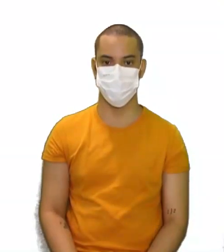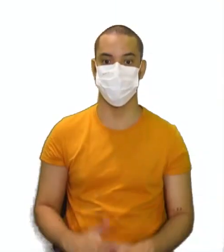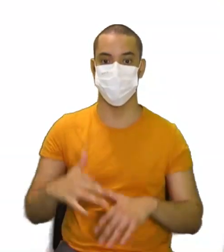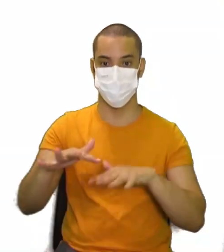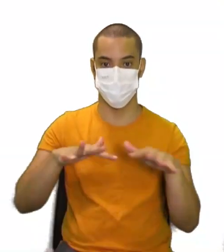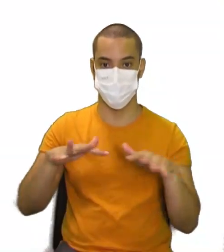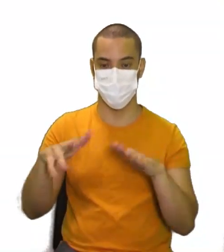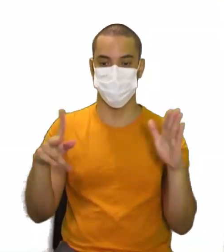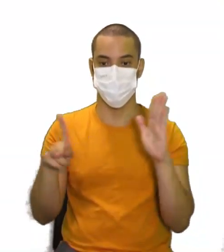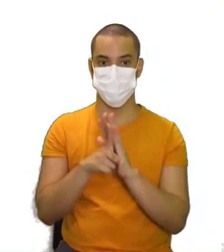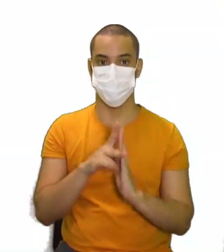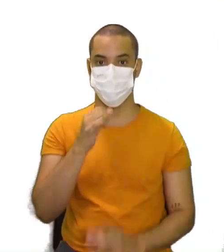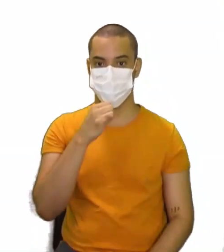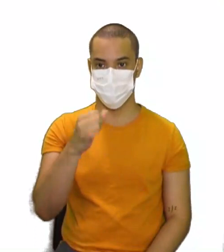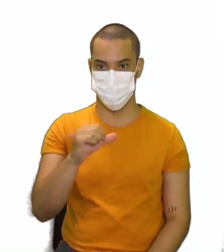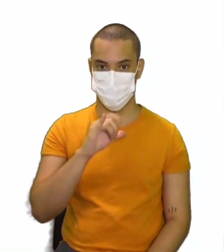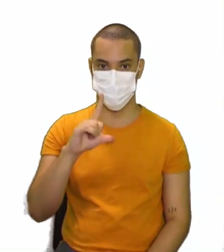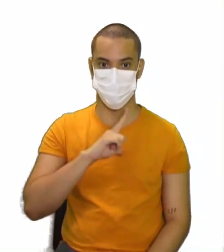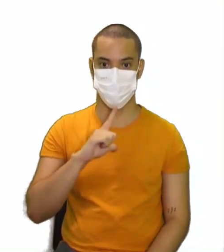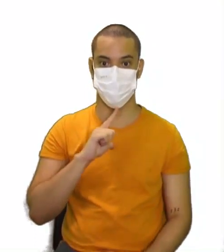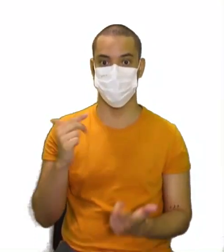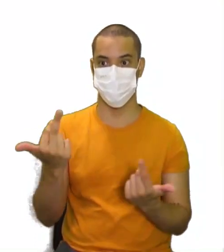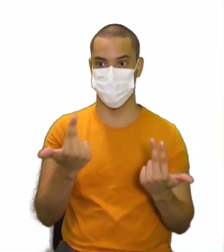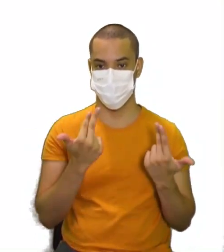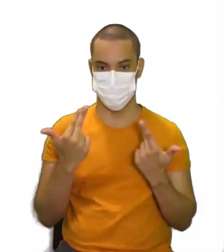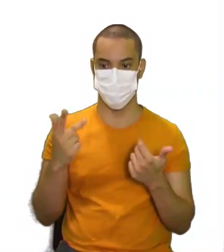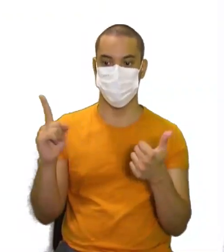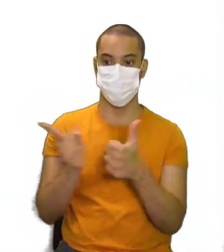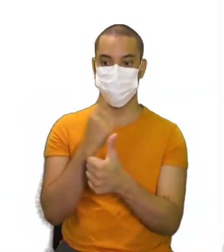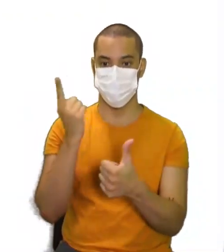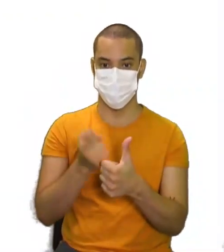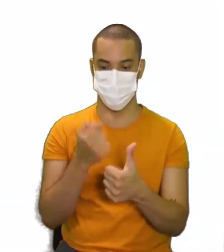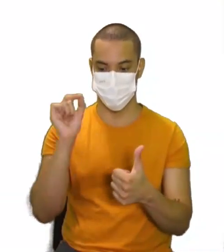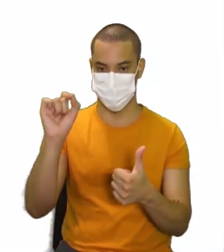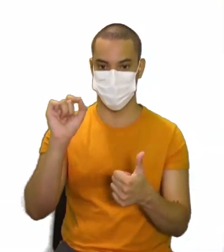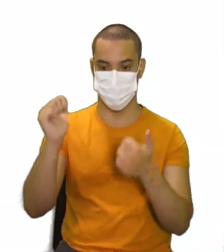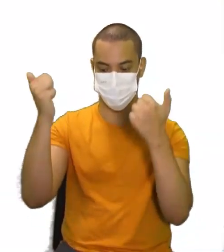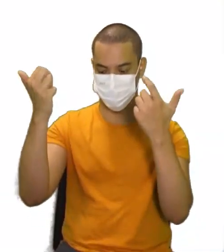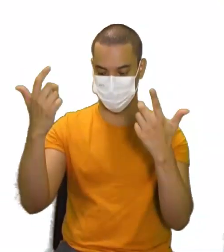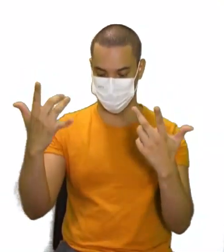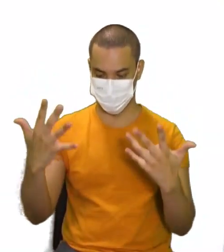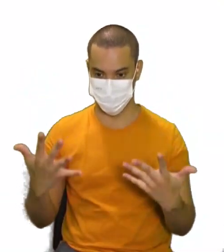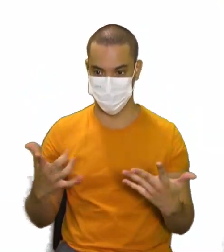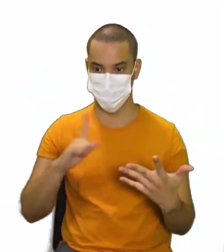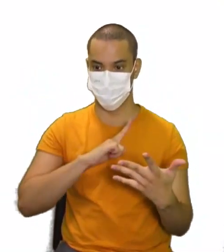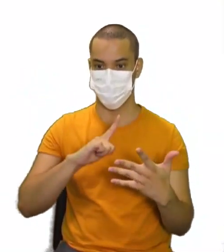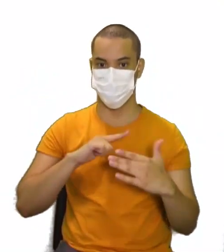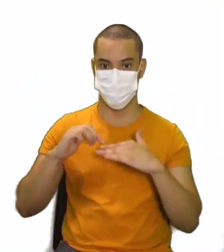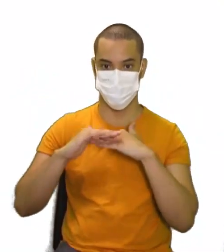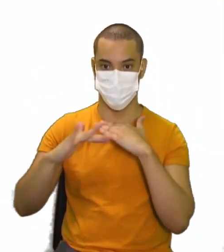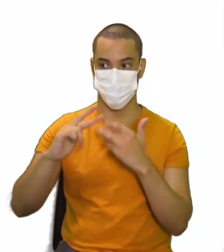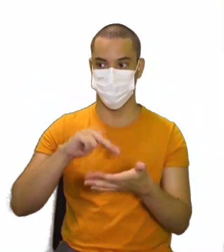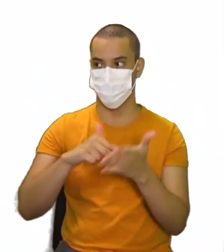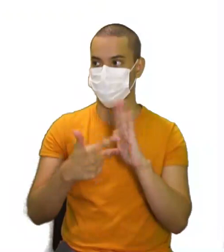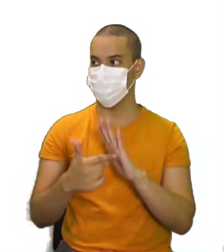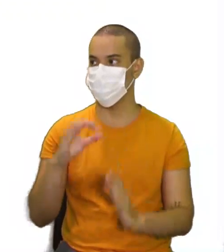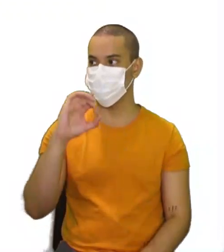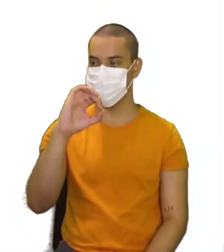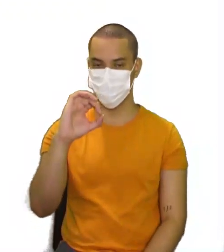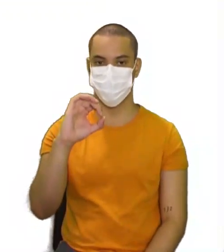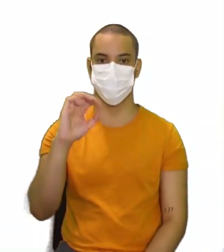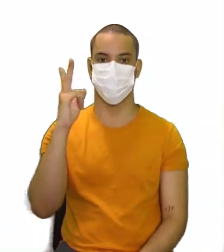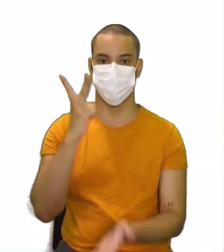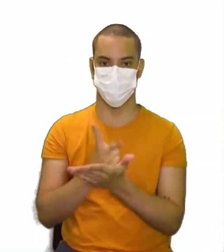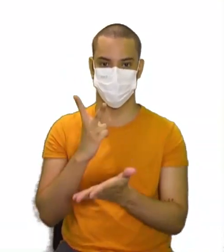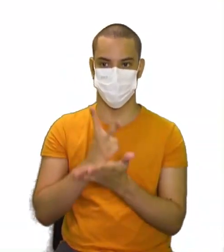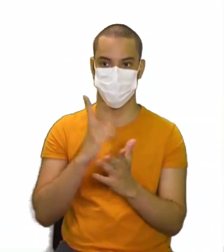Movimento de uma carga elétrica em um campo uniforme, primeiro caso, né? Aqui, ó, paralelo é zero, mesma